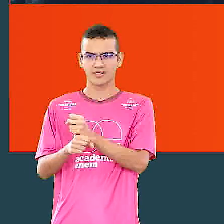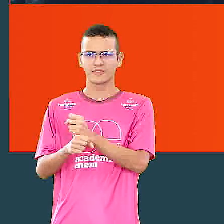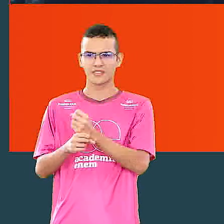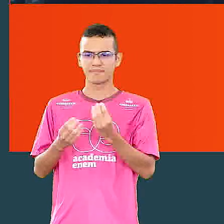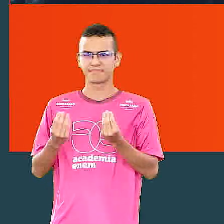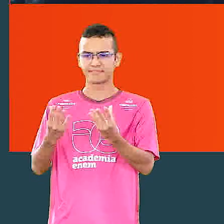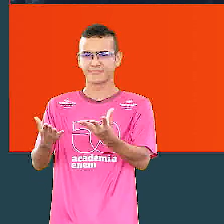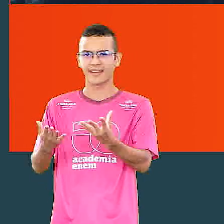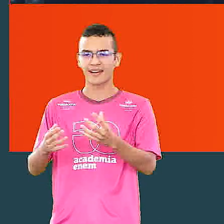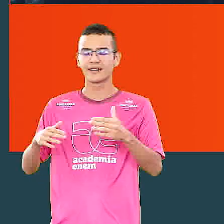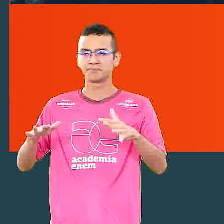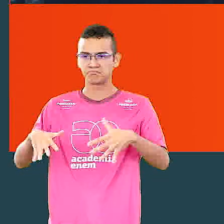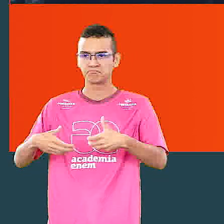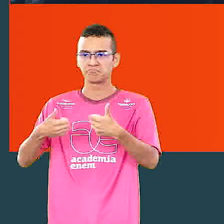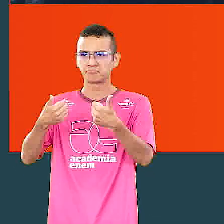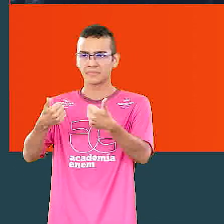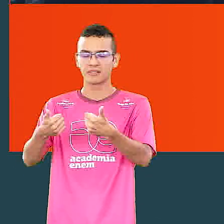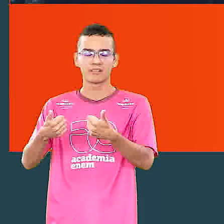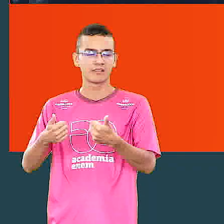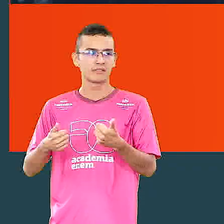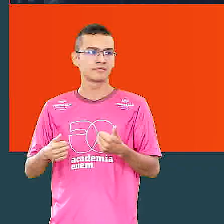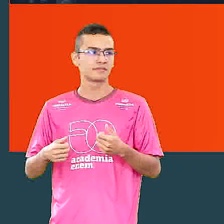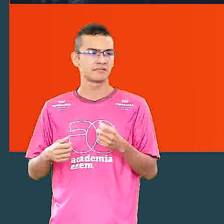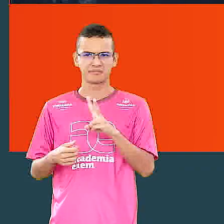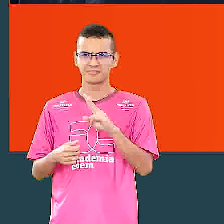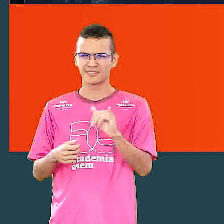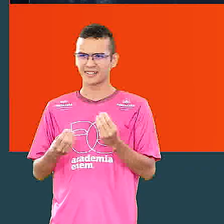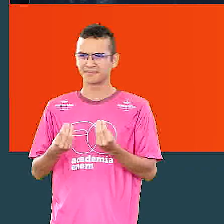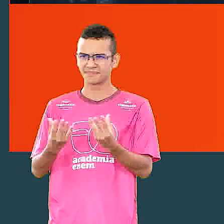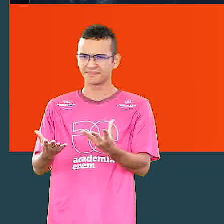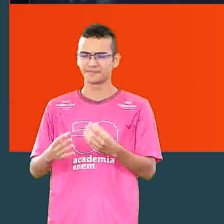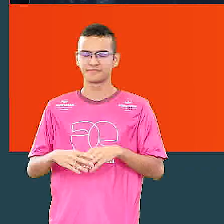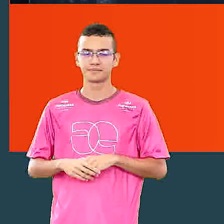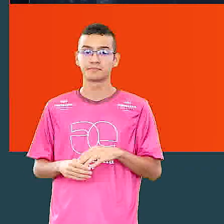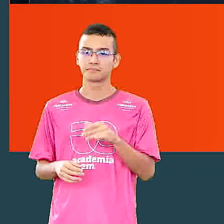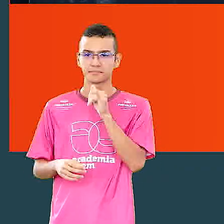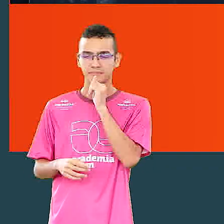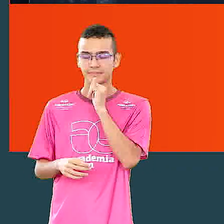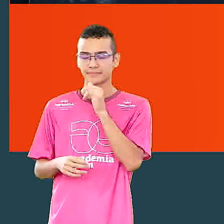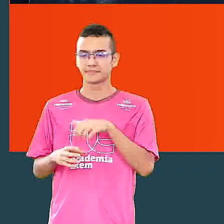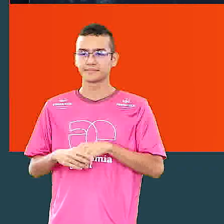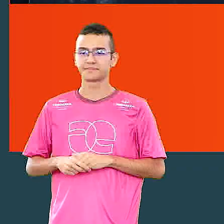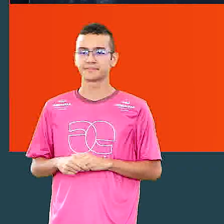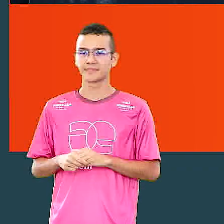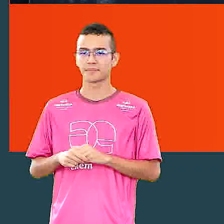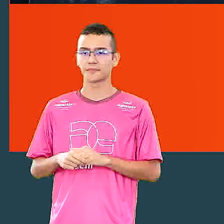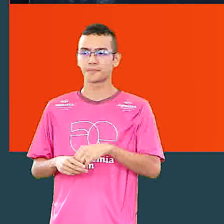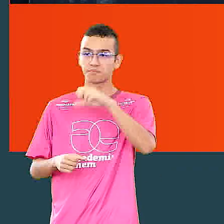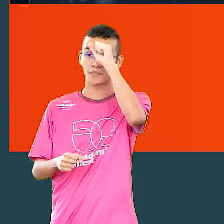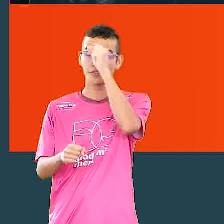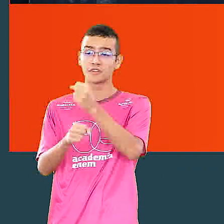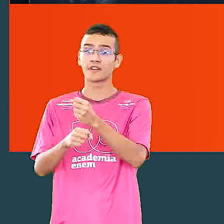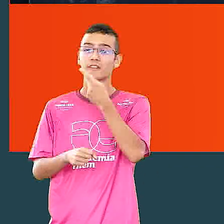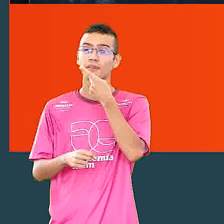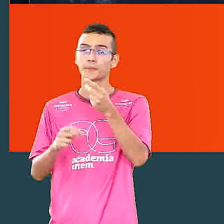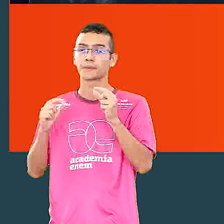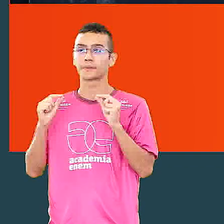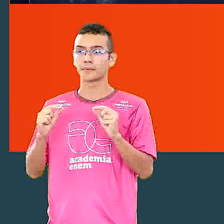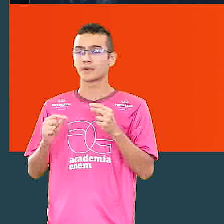melhorias, trabalhador. Se o trabalhador disser, se ele não disser, ó, cansei, eu quero melhoria de